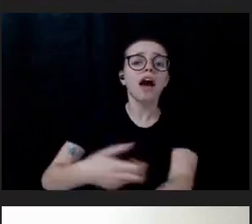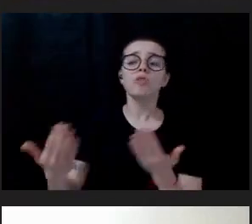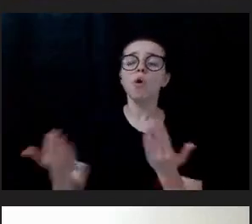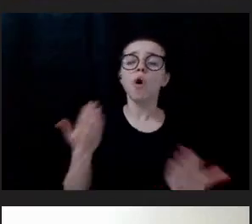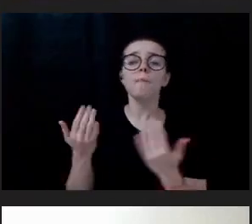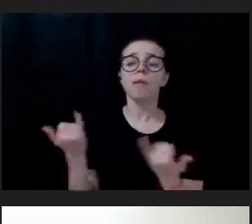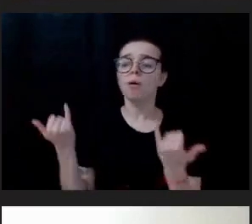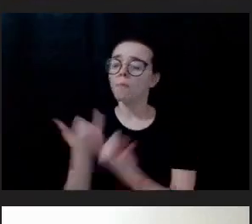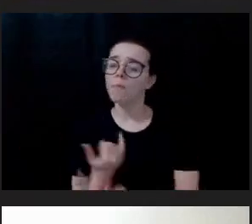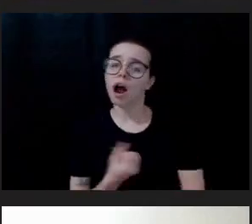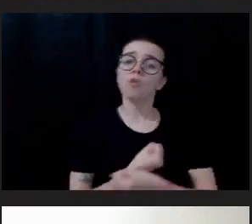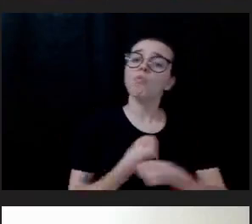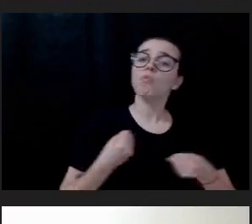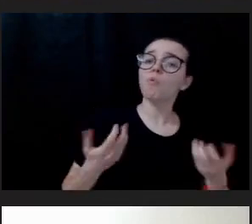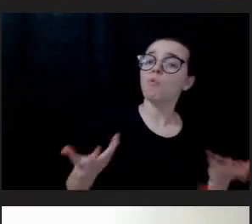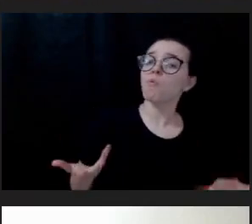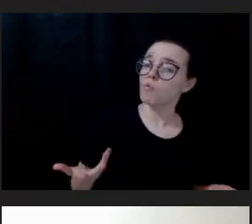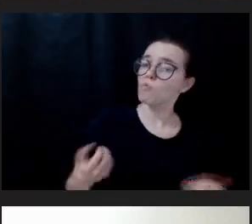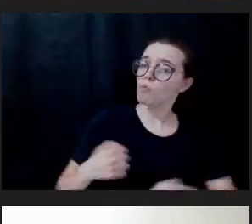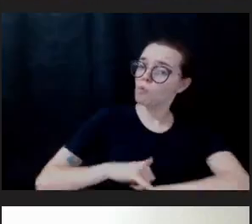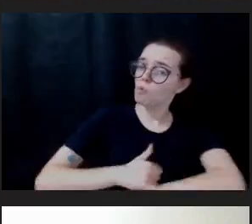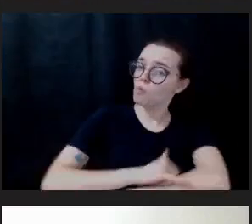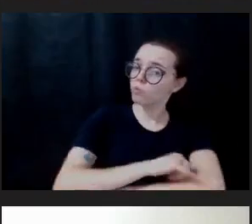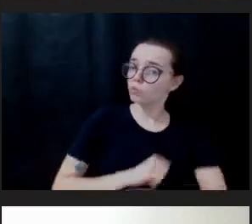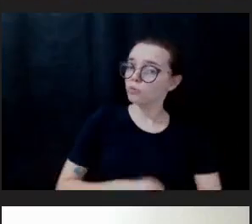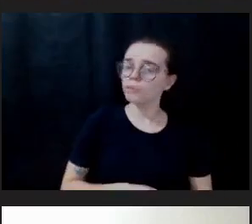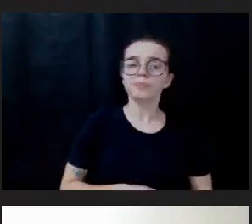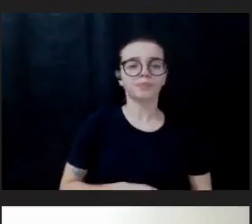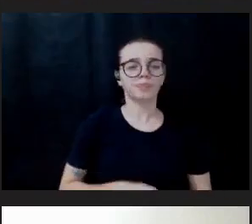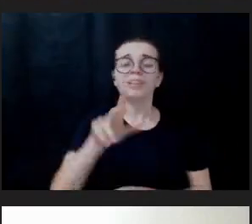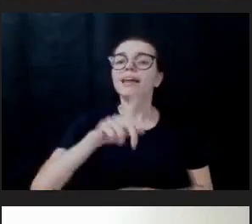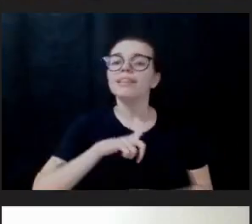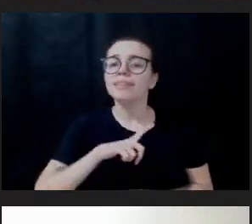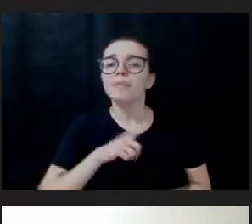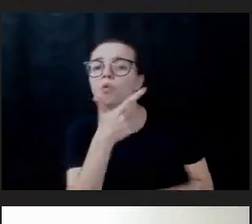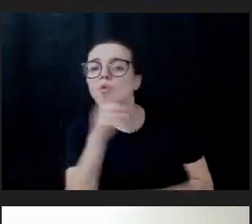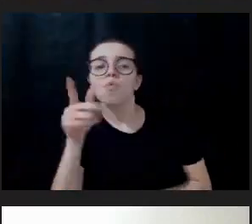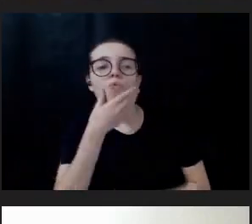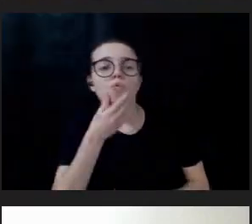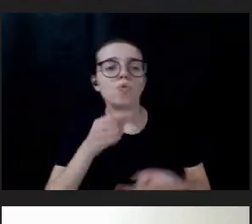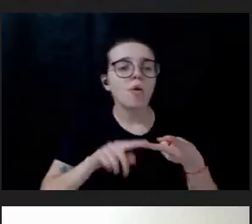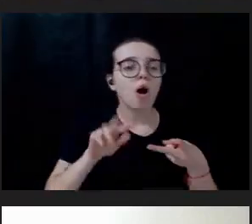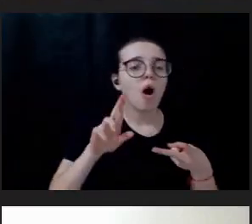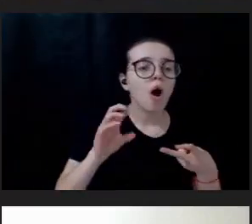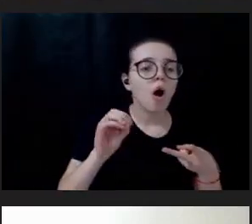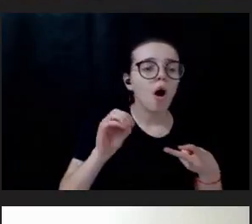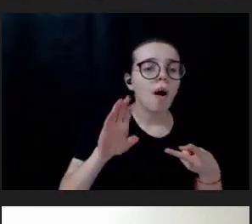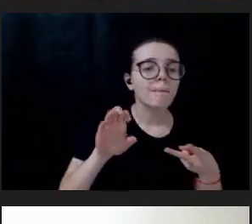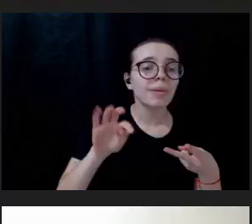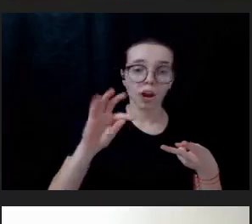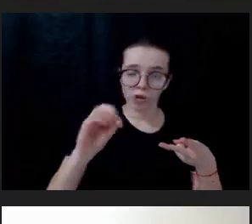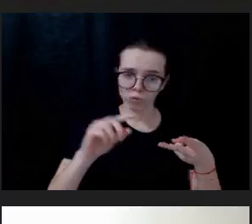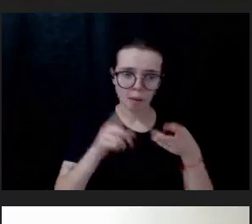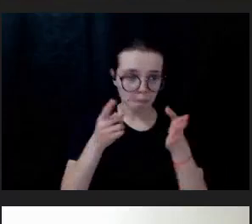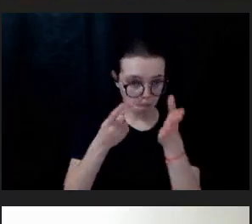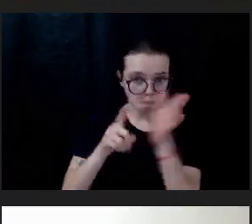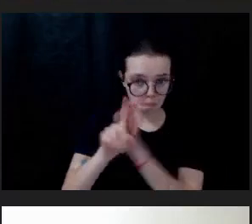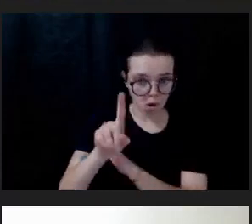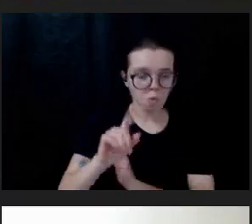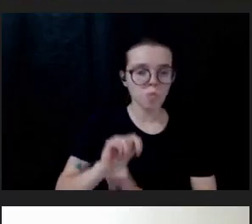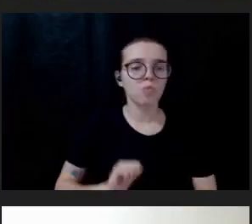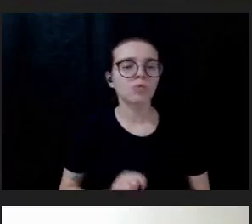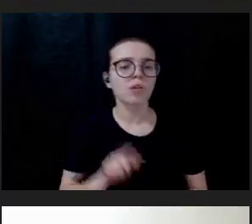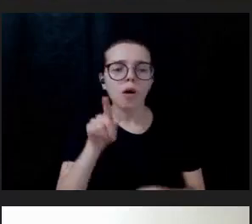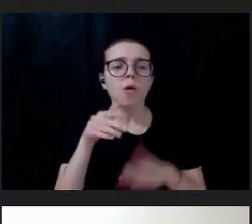outra colocação, professor, é do Roberto. Ele pergunta assim, ele faz uma colocação aqui,